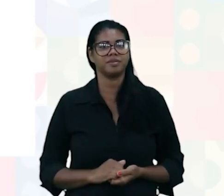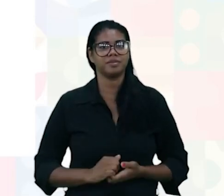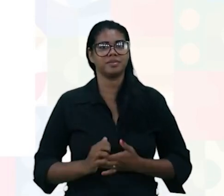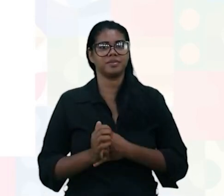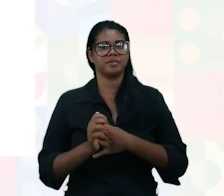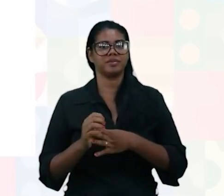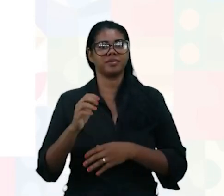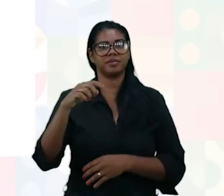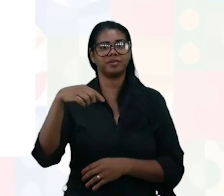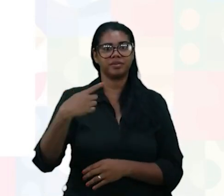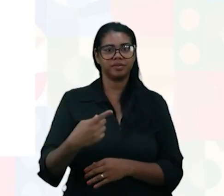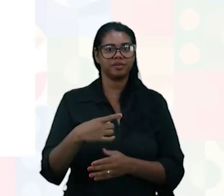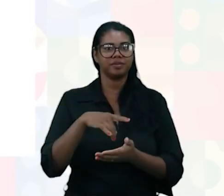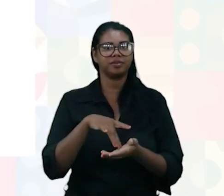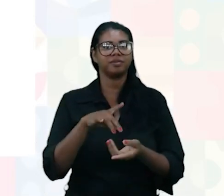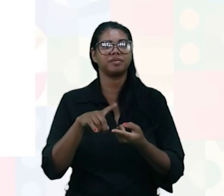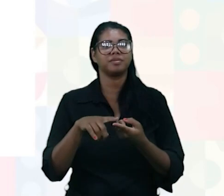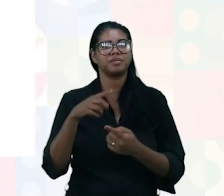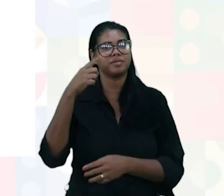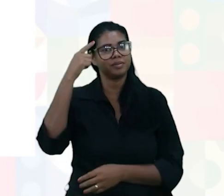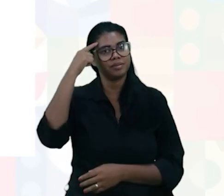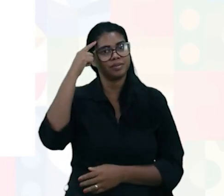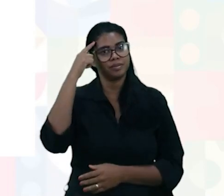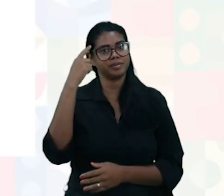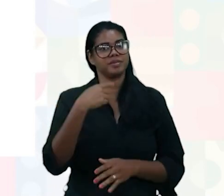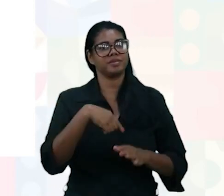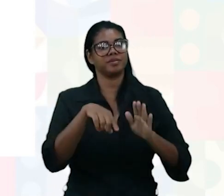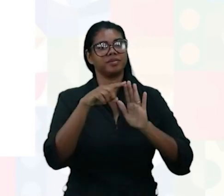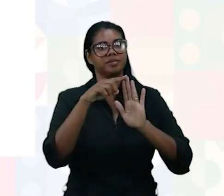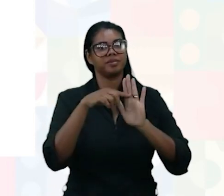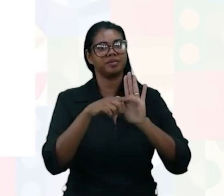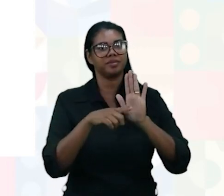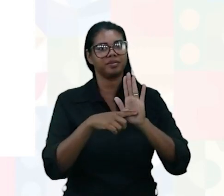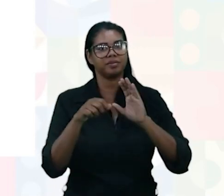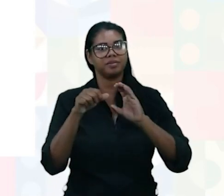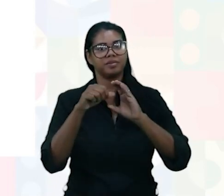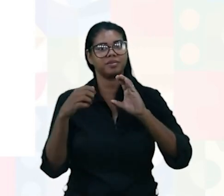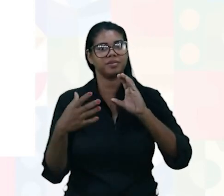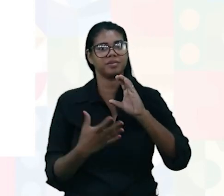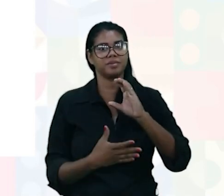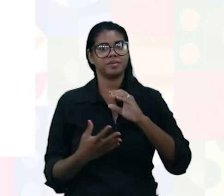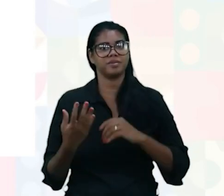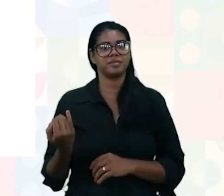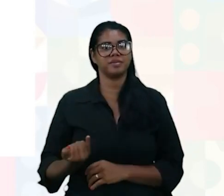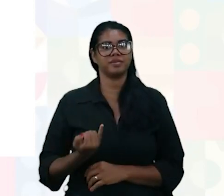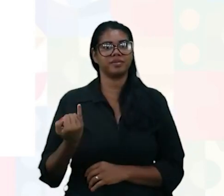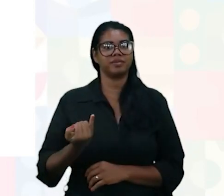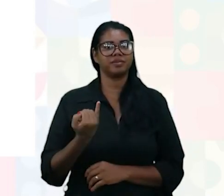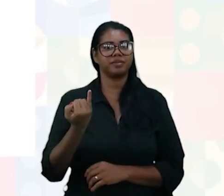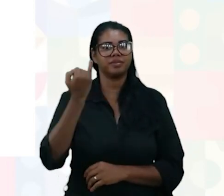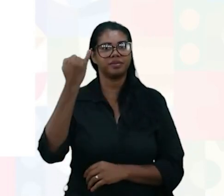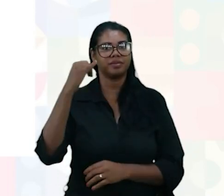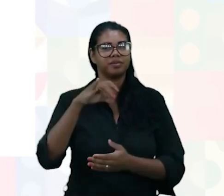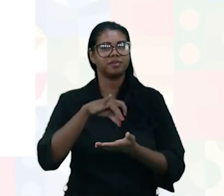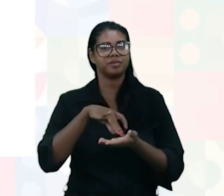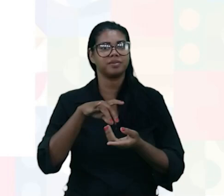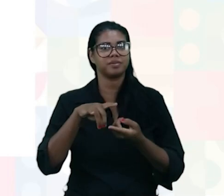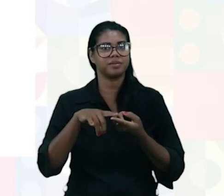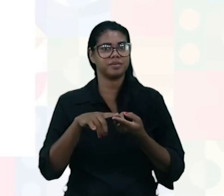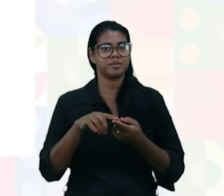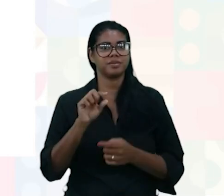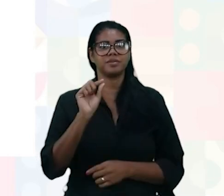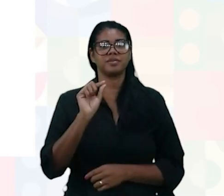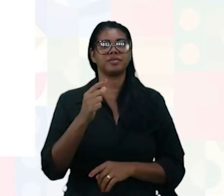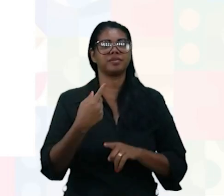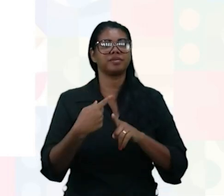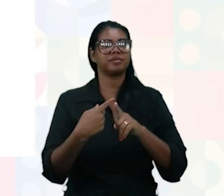outro momento, pensando a classificação, uma outra característica muito importante, a gente tem a hierarquia. O que é